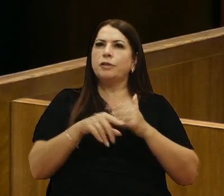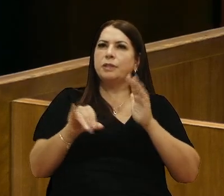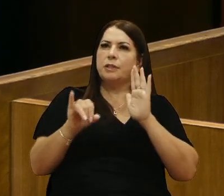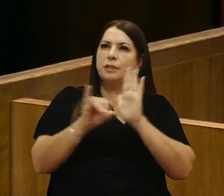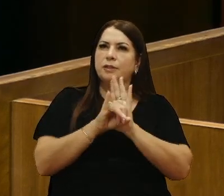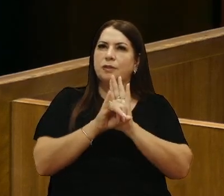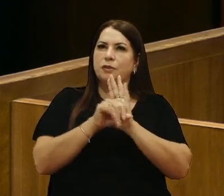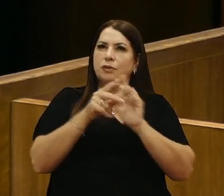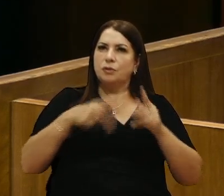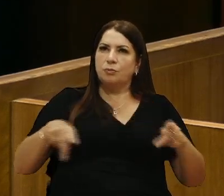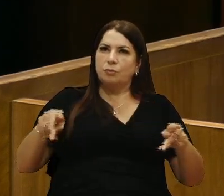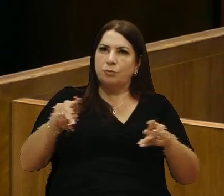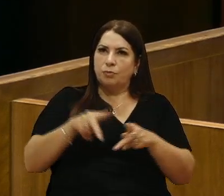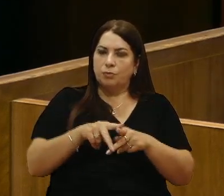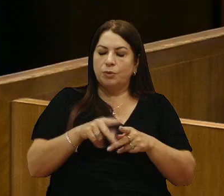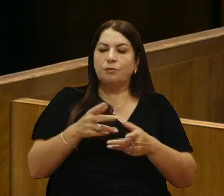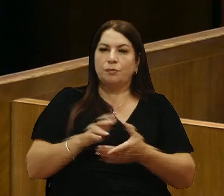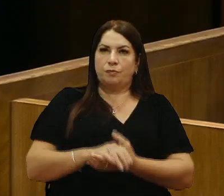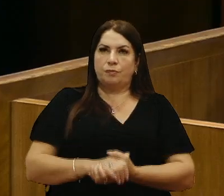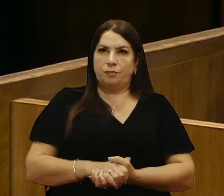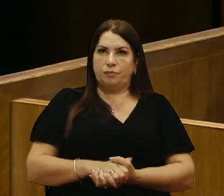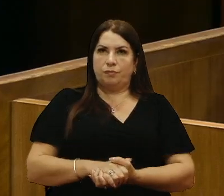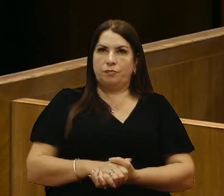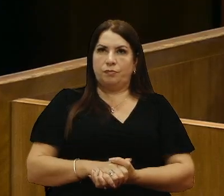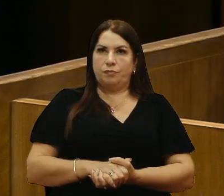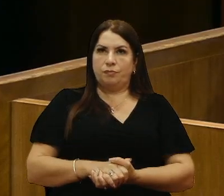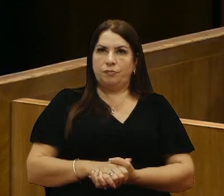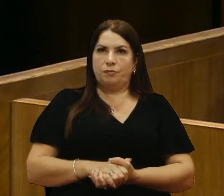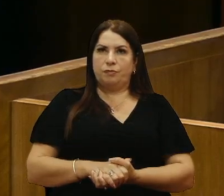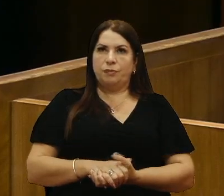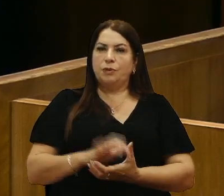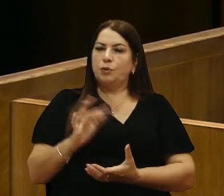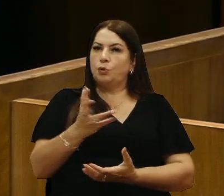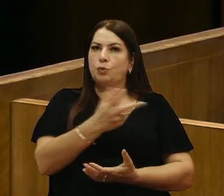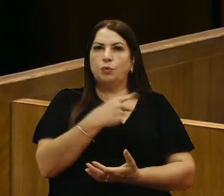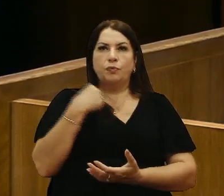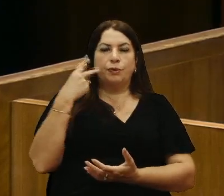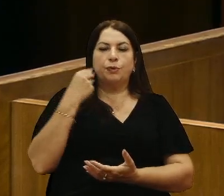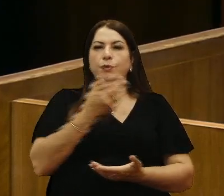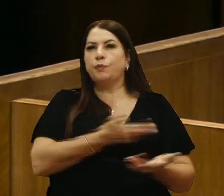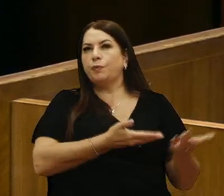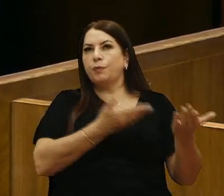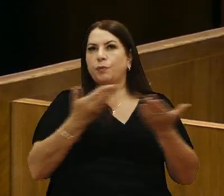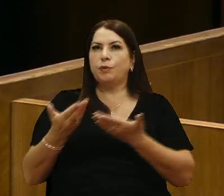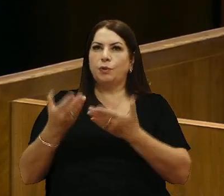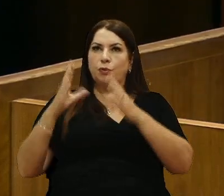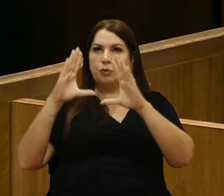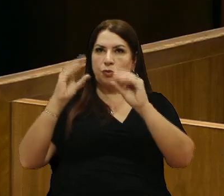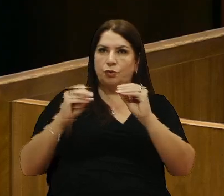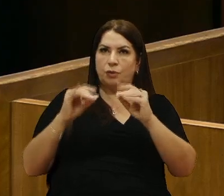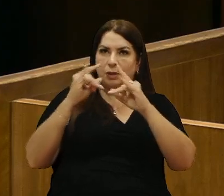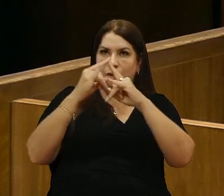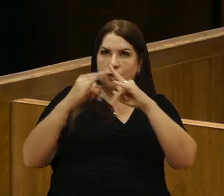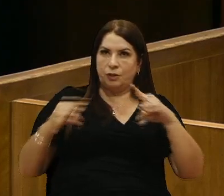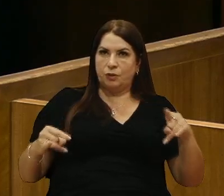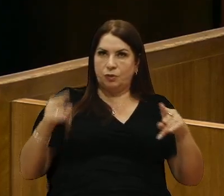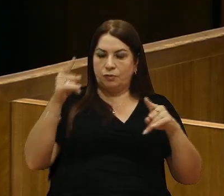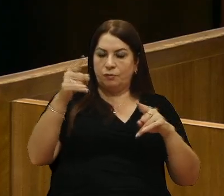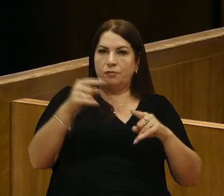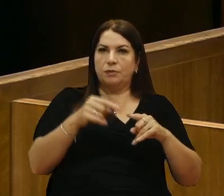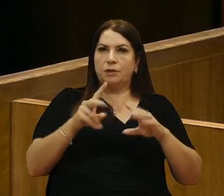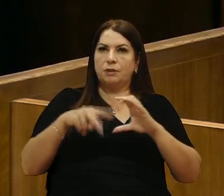identidade do nosso povo. Então, estão os nobres pares todos convidados para hoje à noite, lá no estande